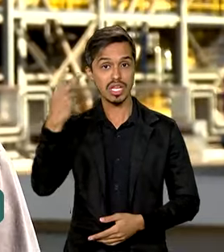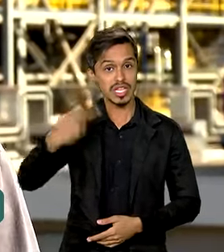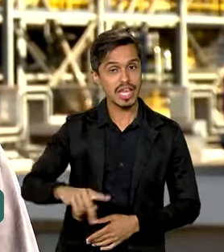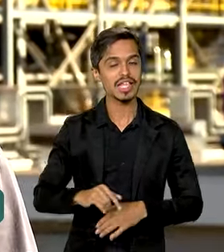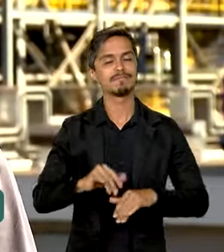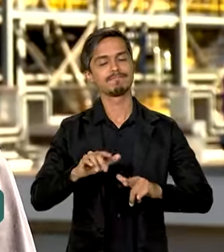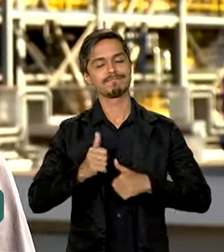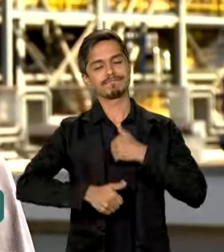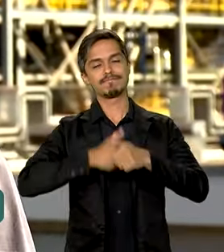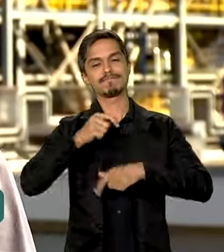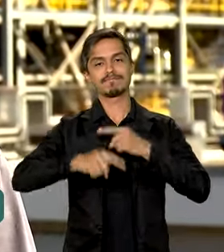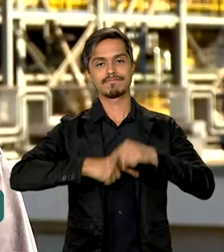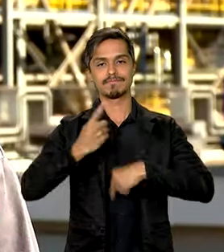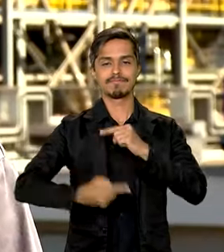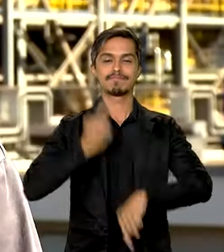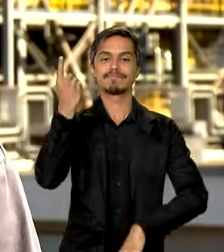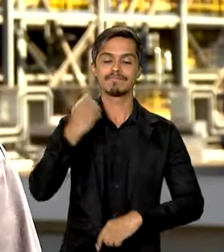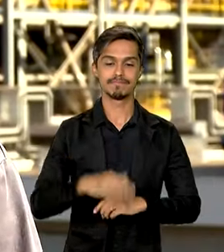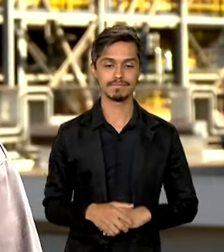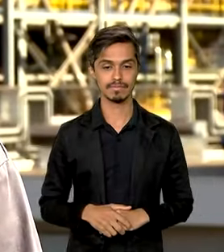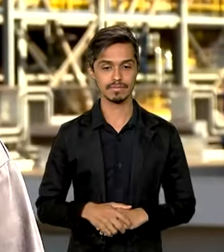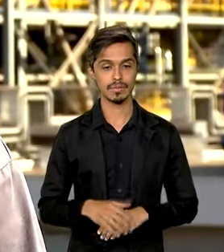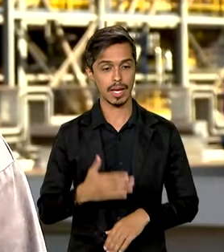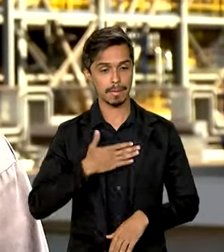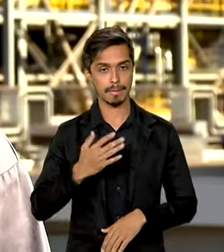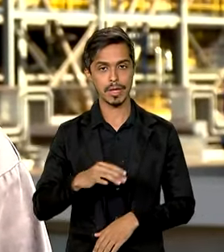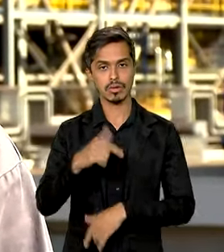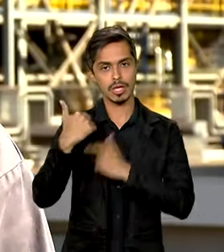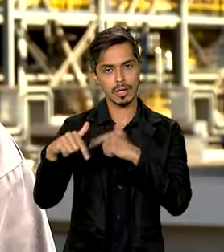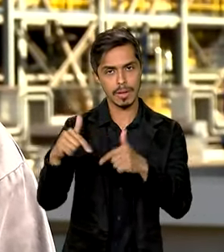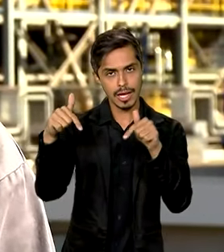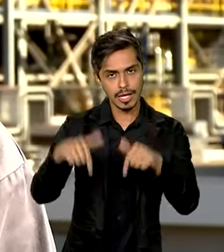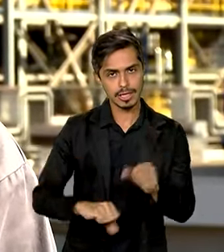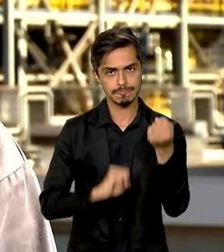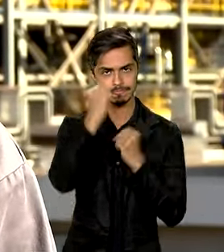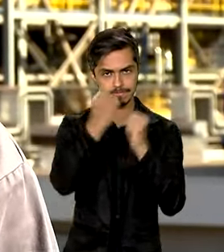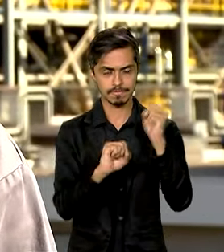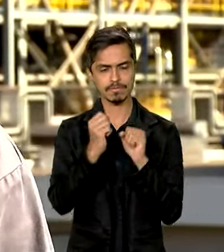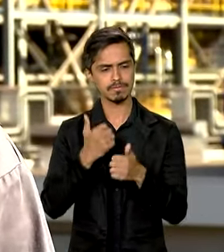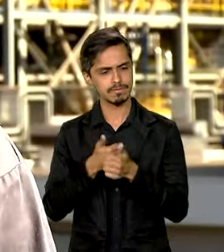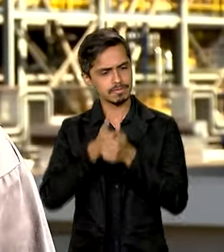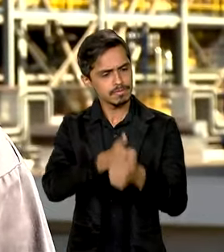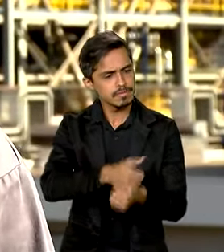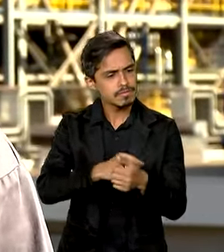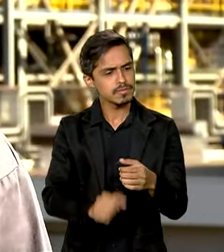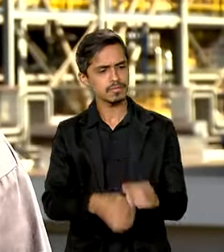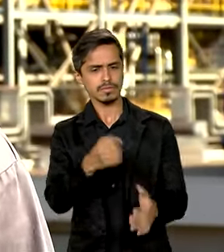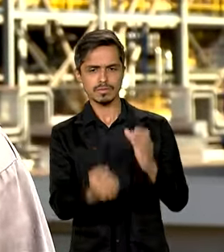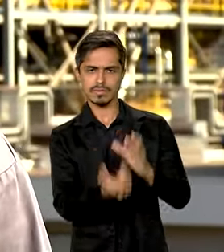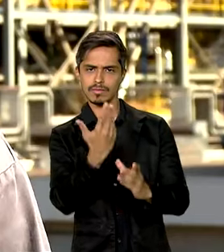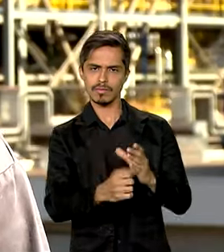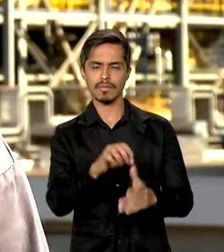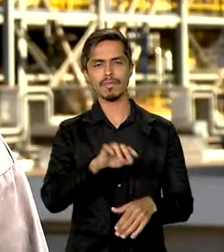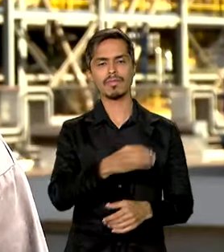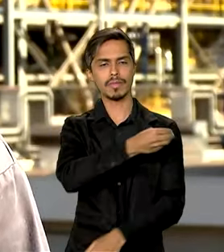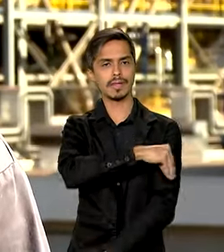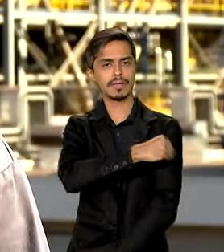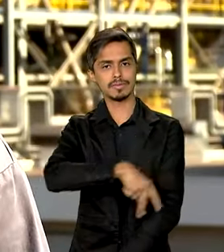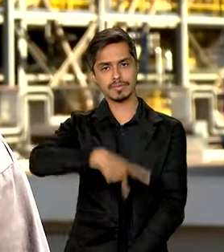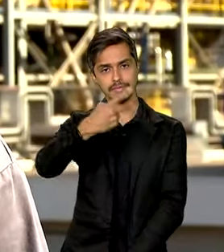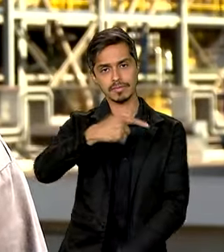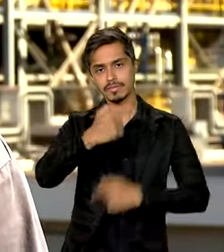O meu trabalho aqui na fábrica é acompanhar o processo de produção de etanol de segunda geração, no caso é